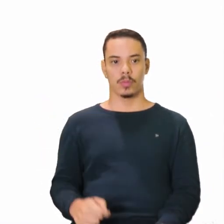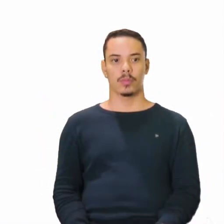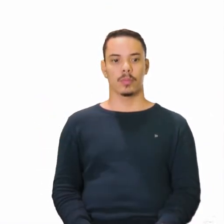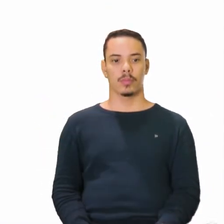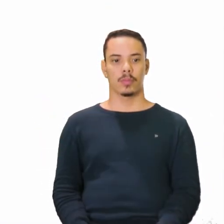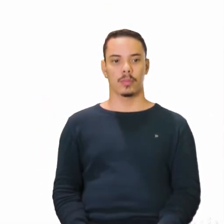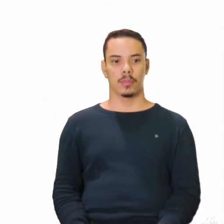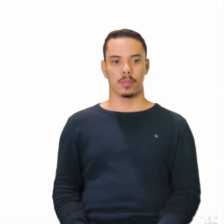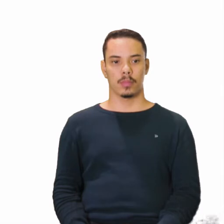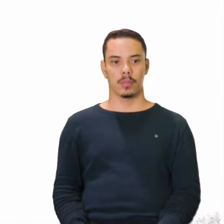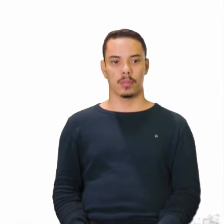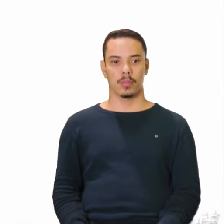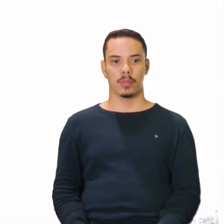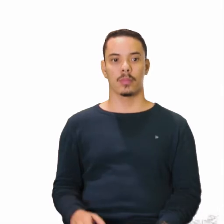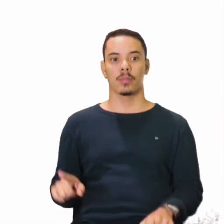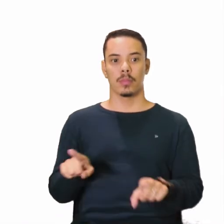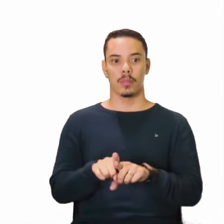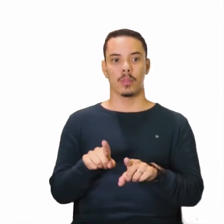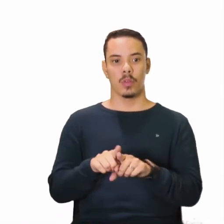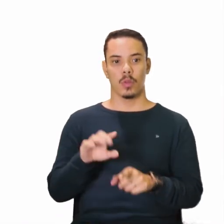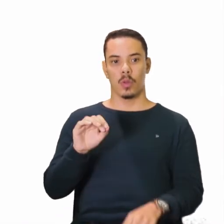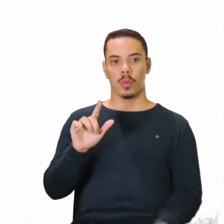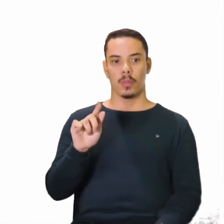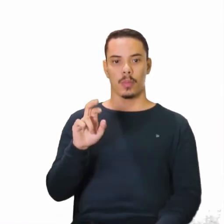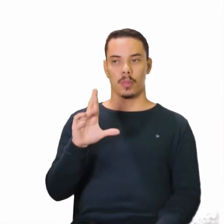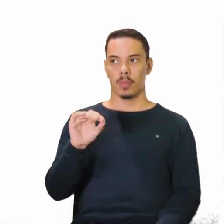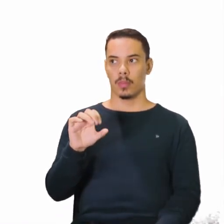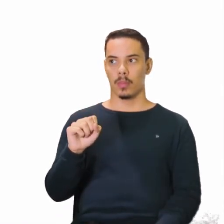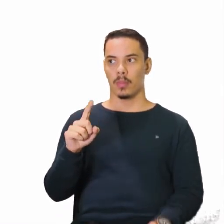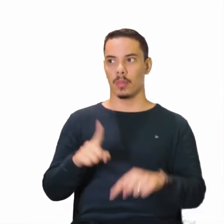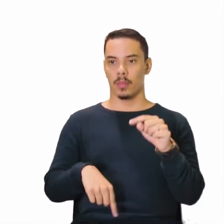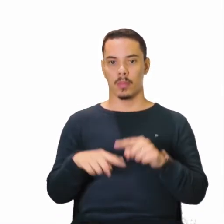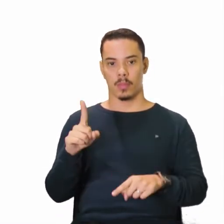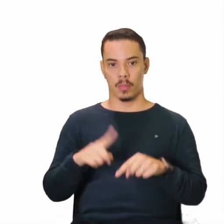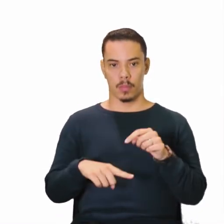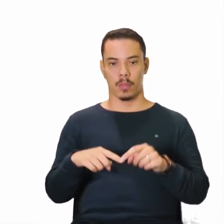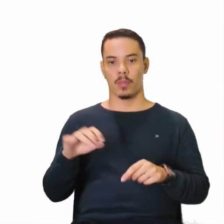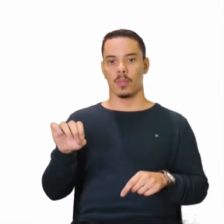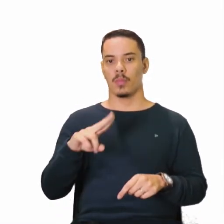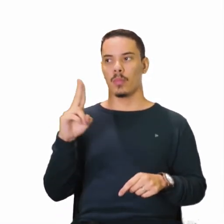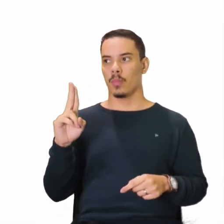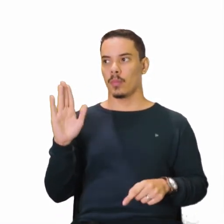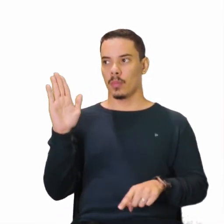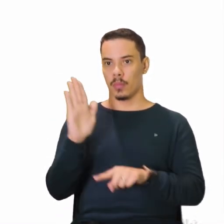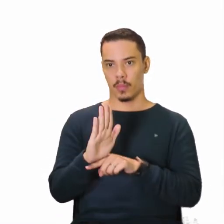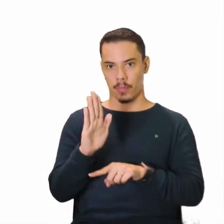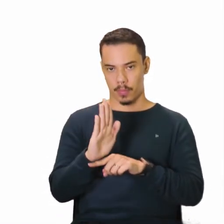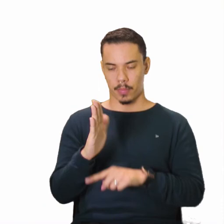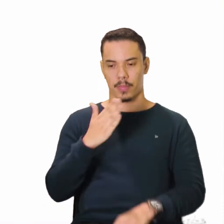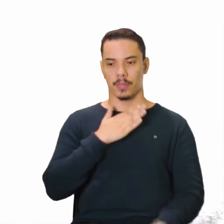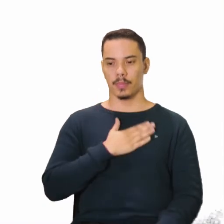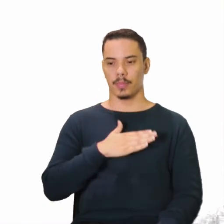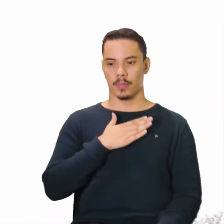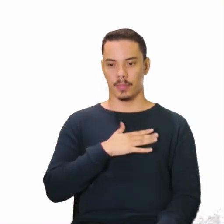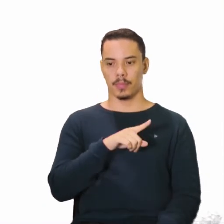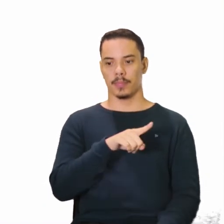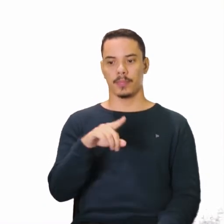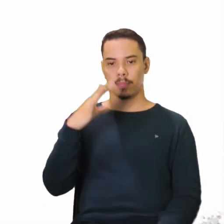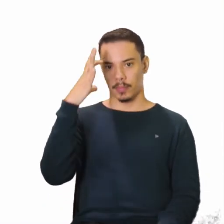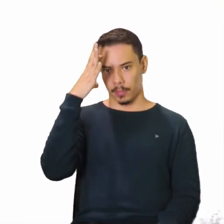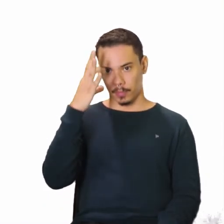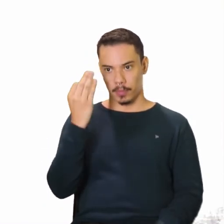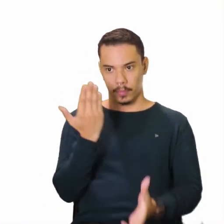os pronomes oblíquos funcionam como objeto ou como adjunto. Calma que você lá na